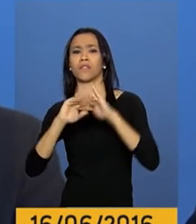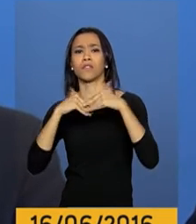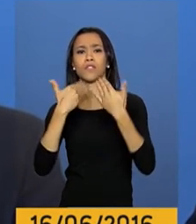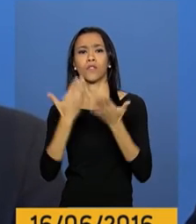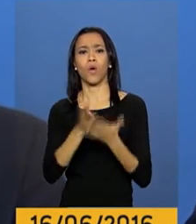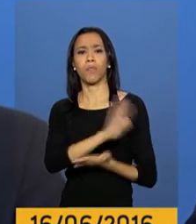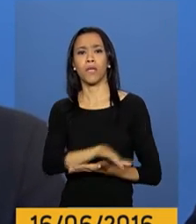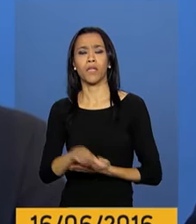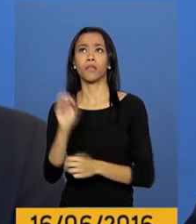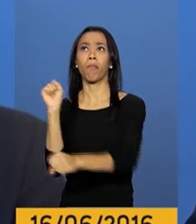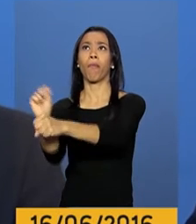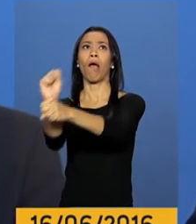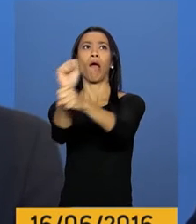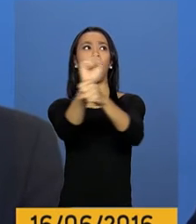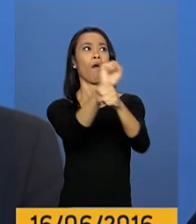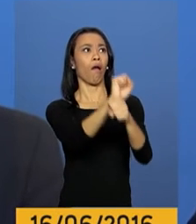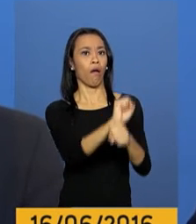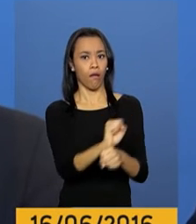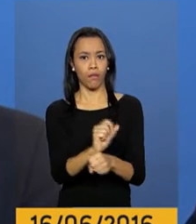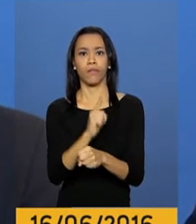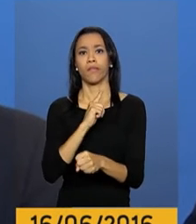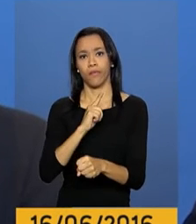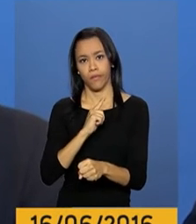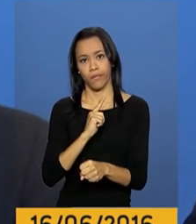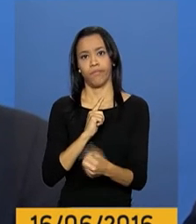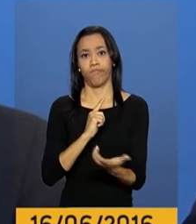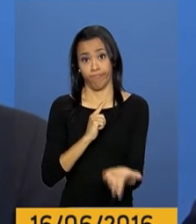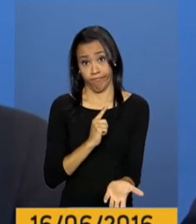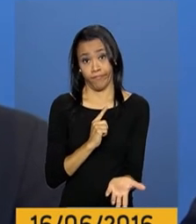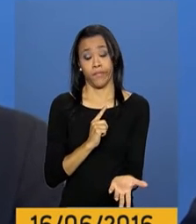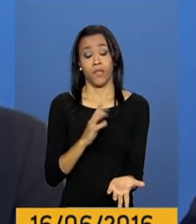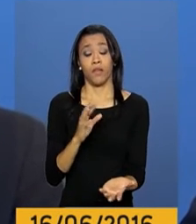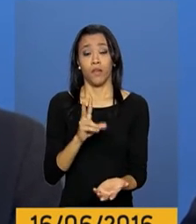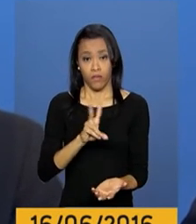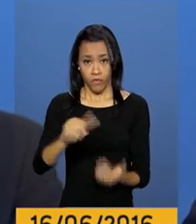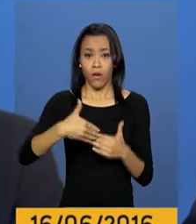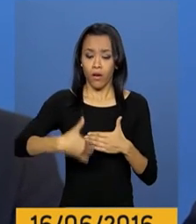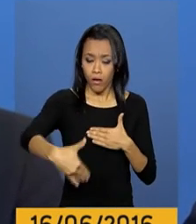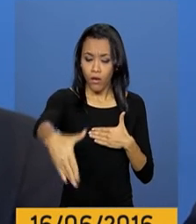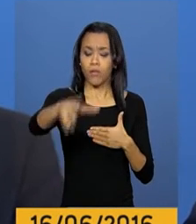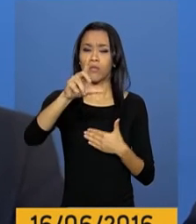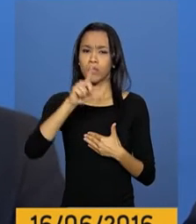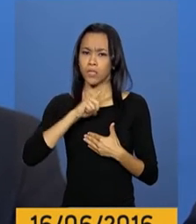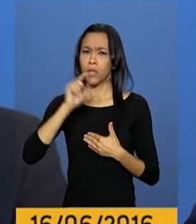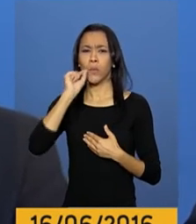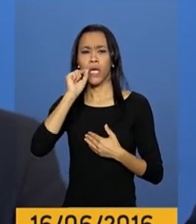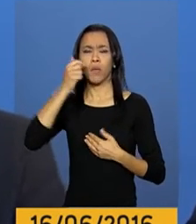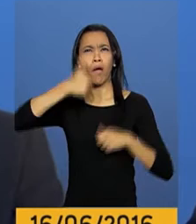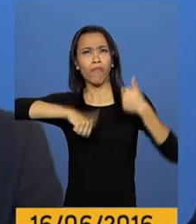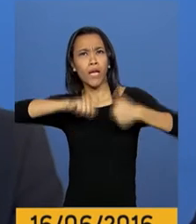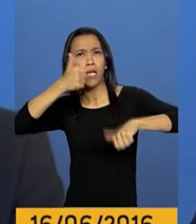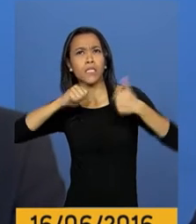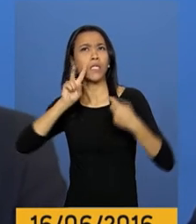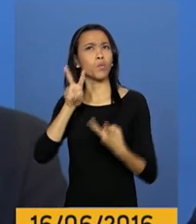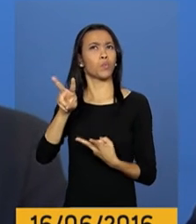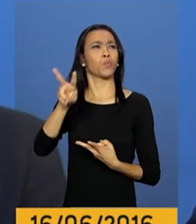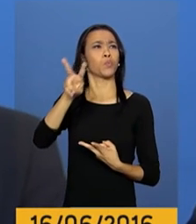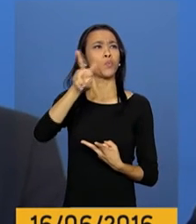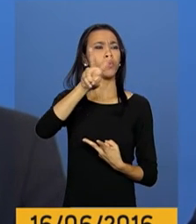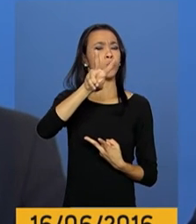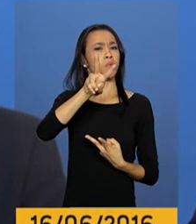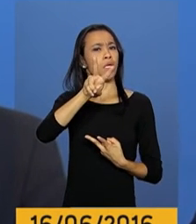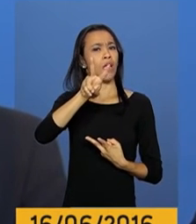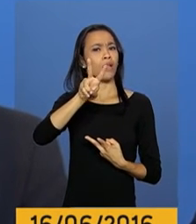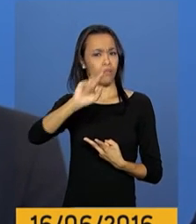vista de processo de implementação, e teremos um balanço geral até meados da